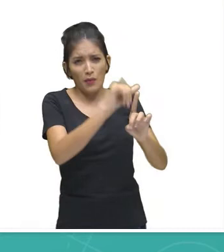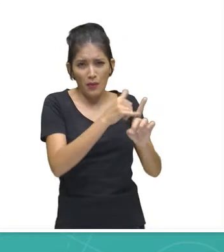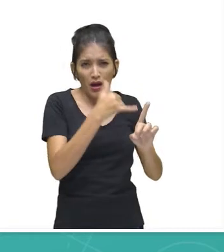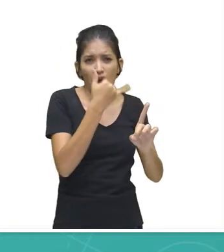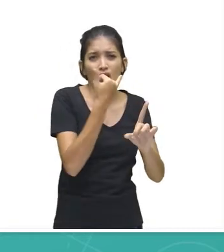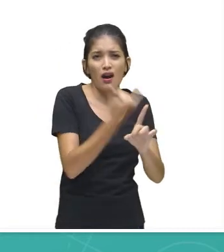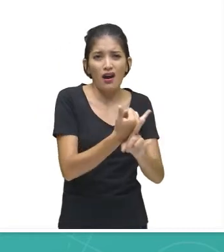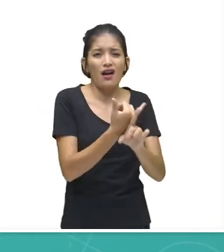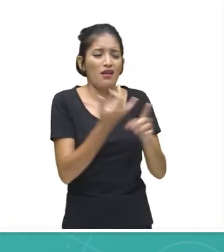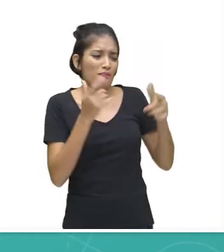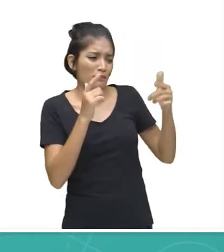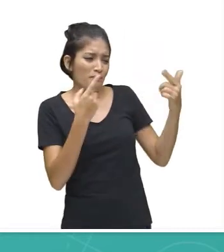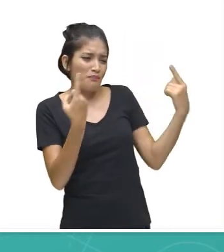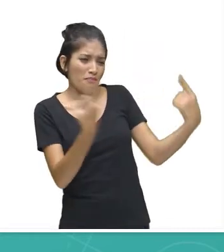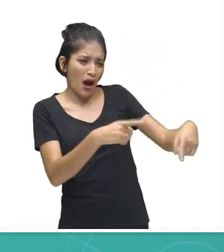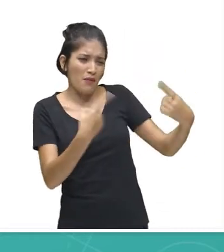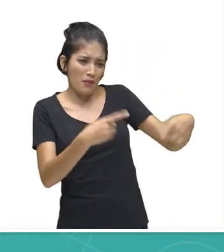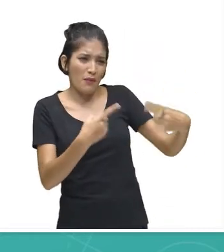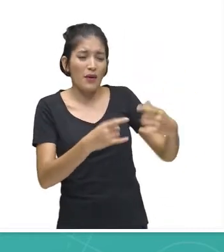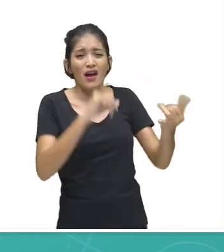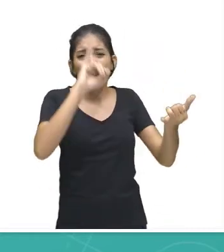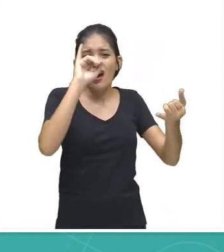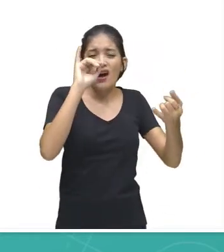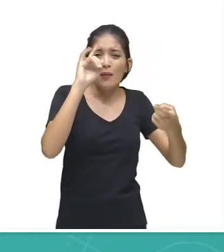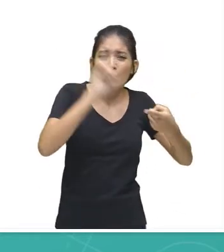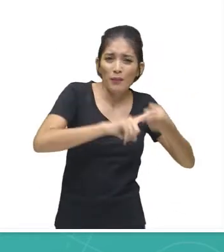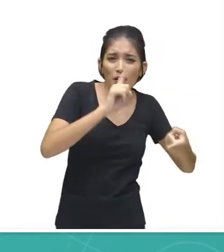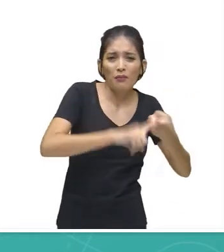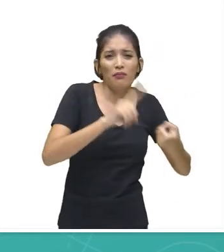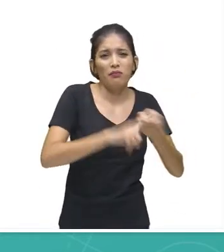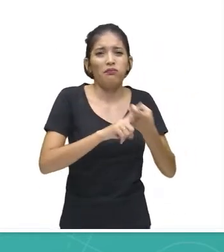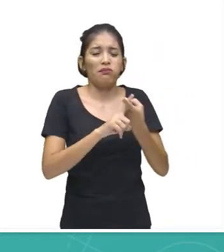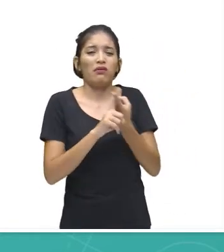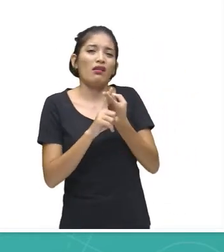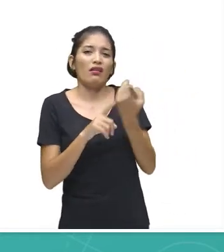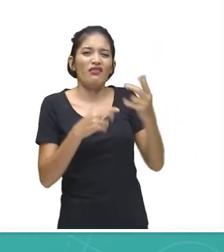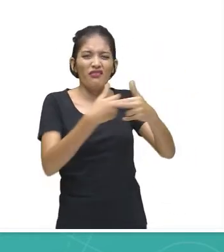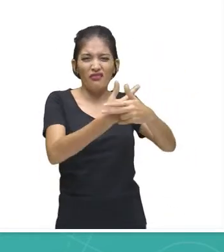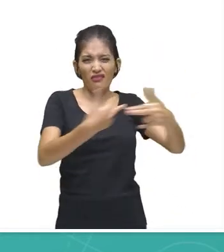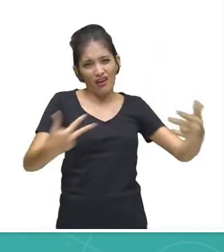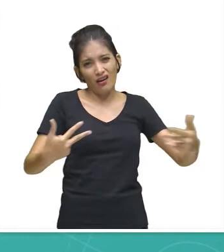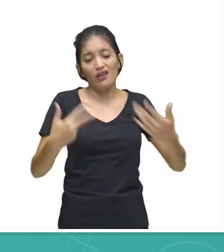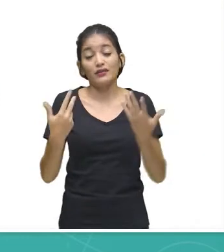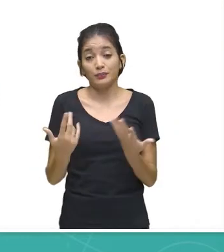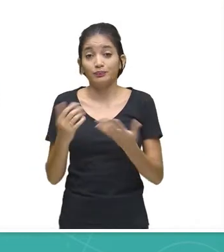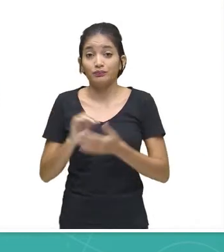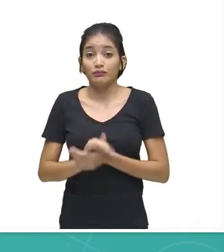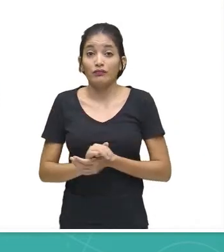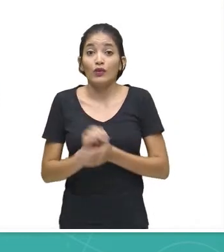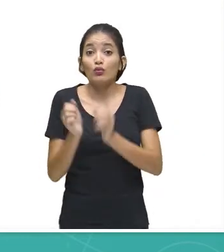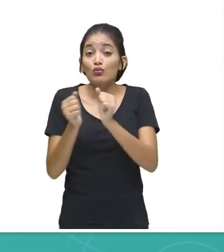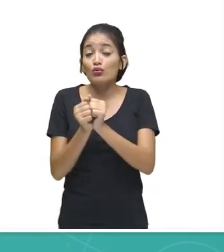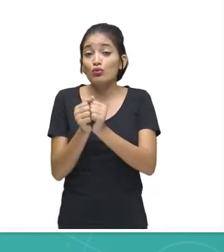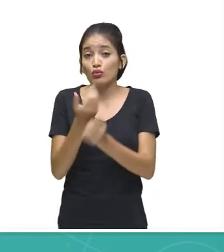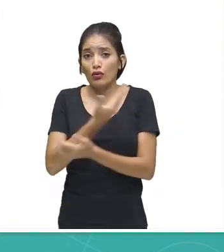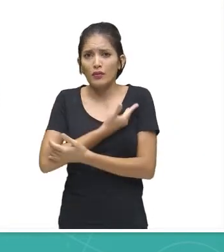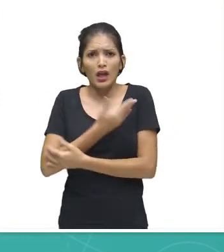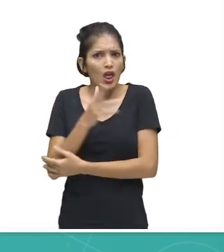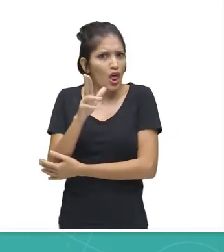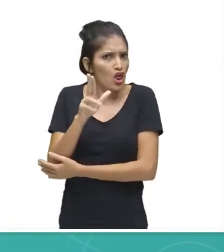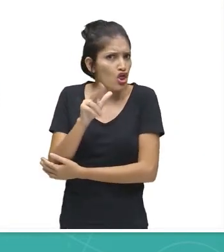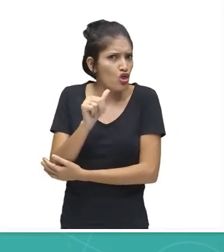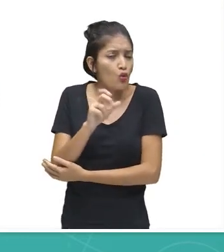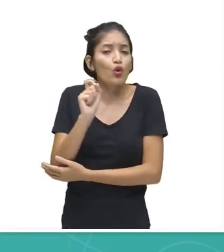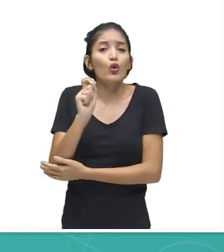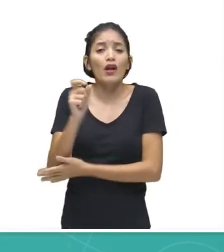pegadinhas más, vingança, deboche, etc. com os seus amigos e nunca